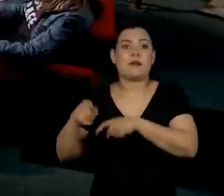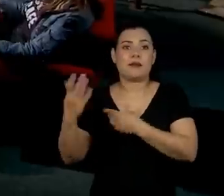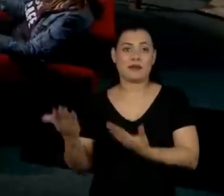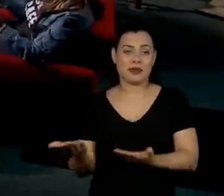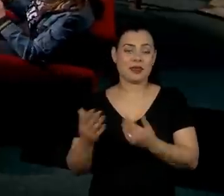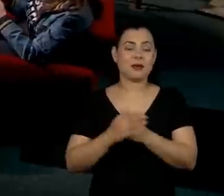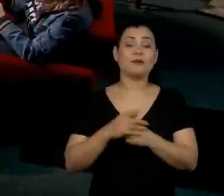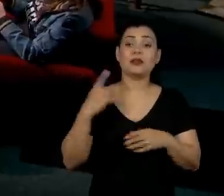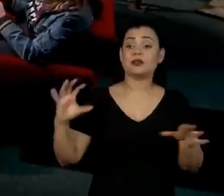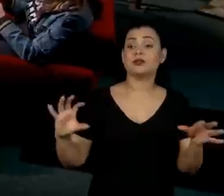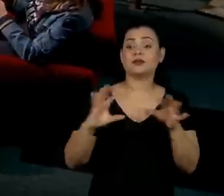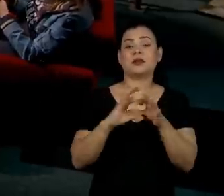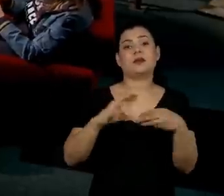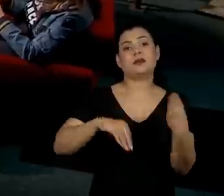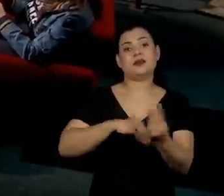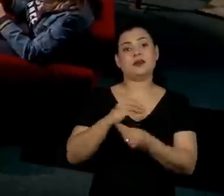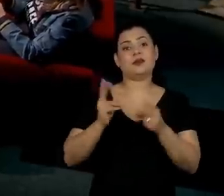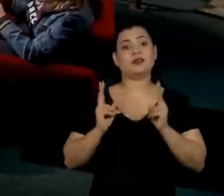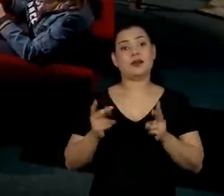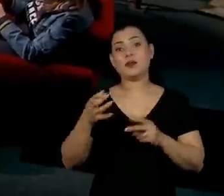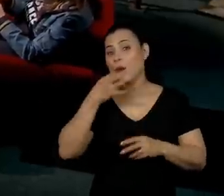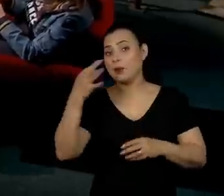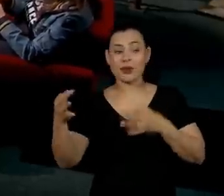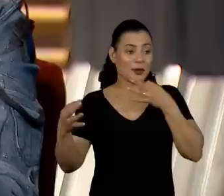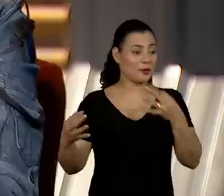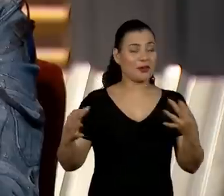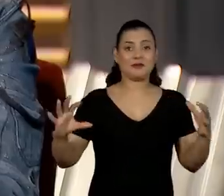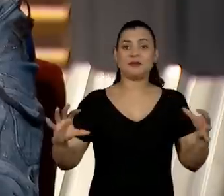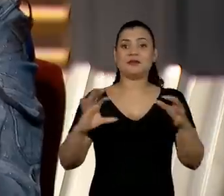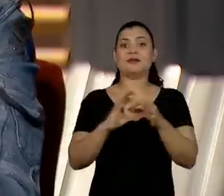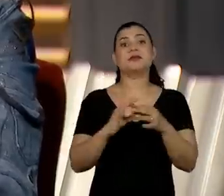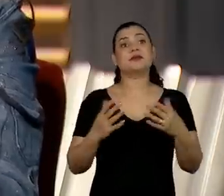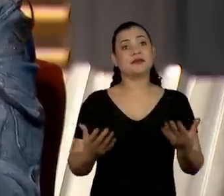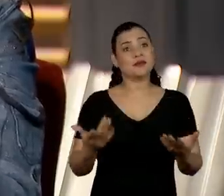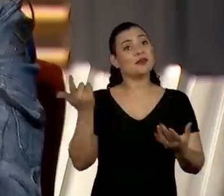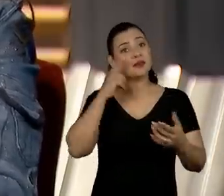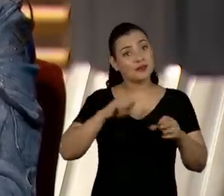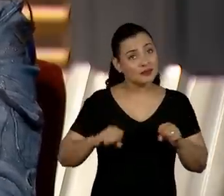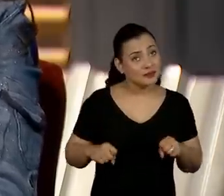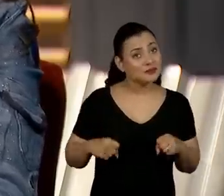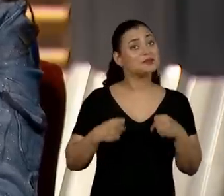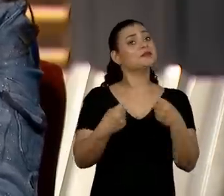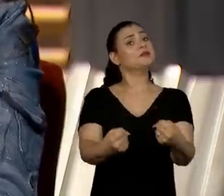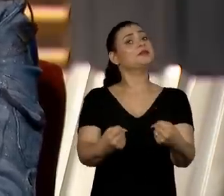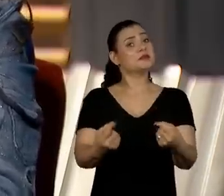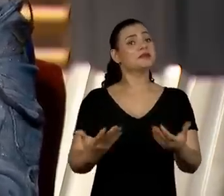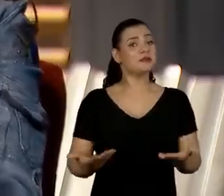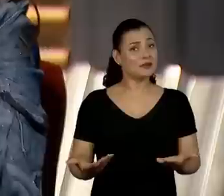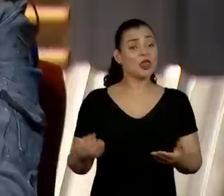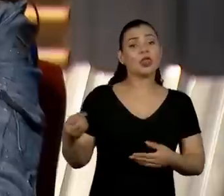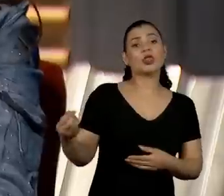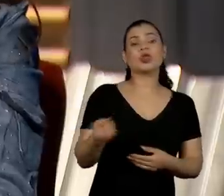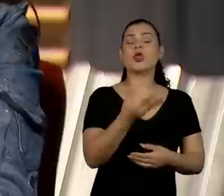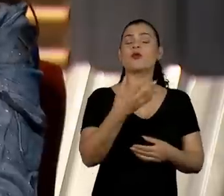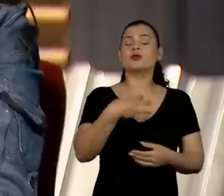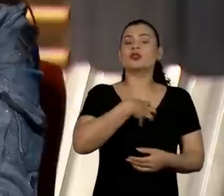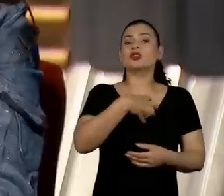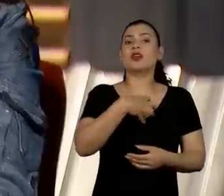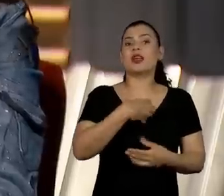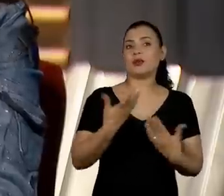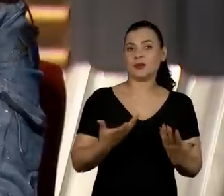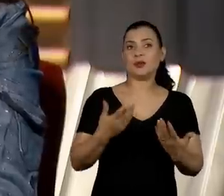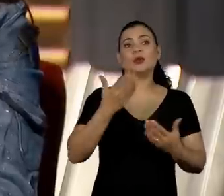a gente unir os dois pensamentos e desbravar um novo conceito